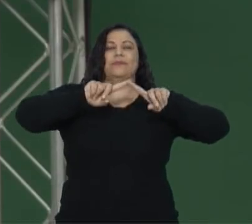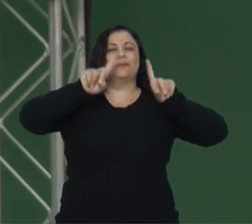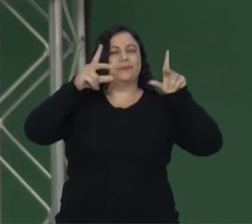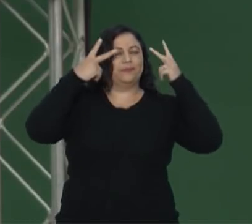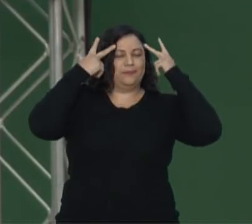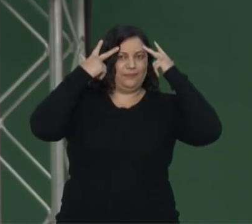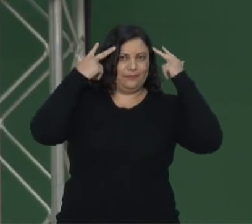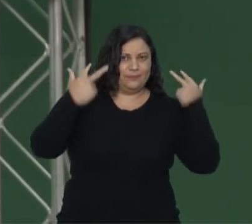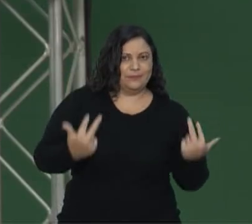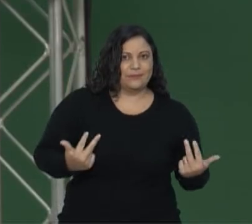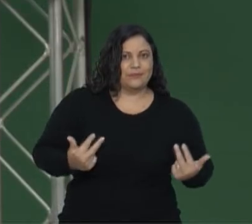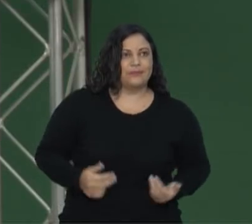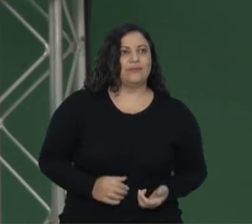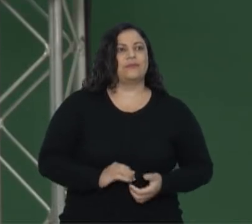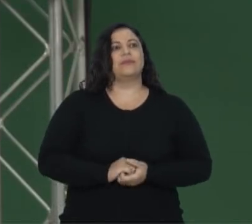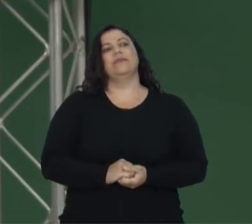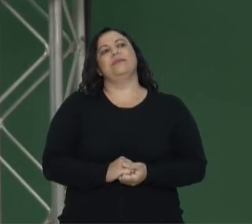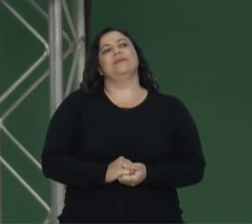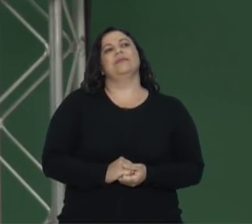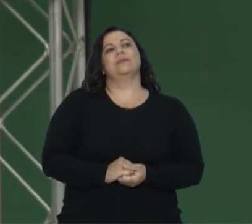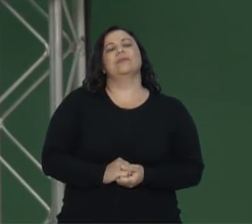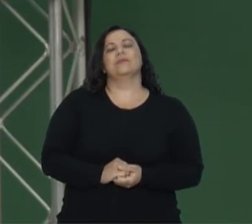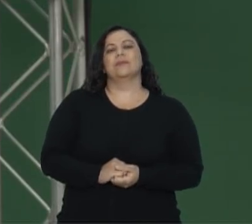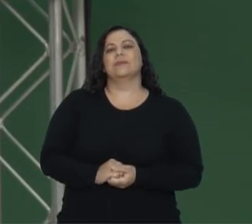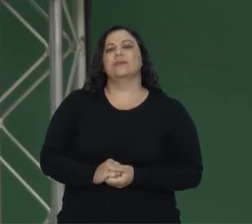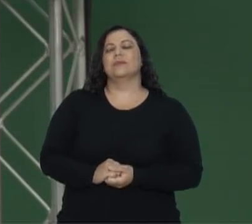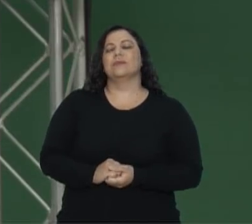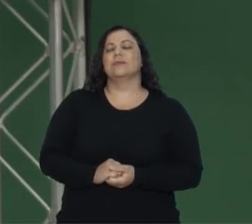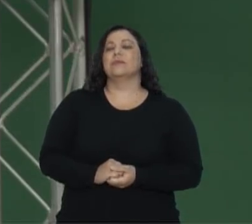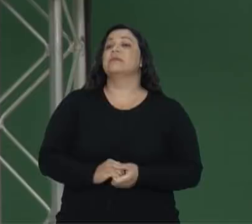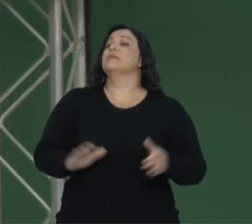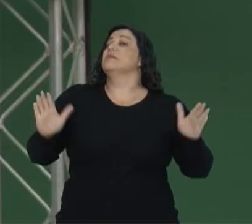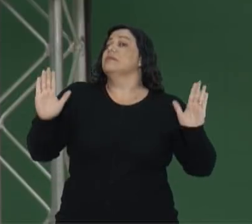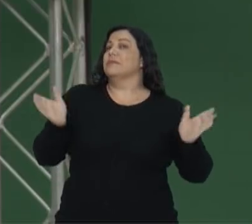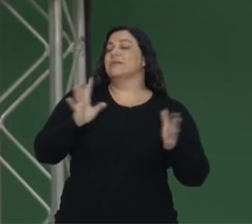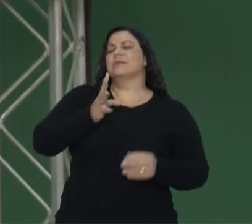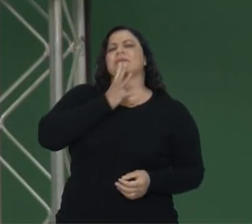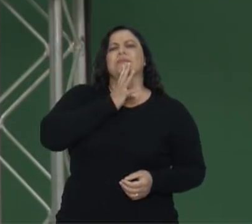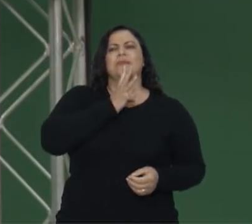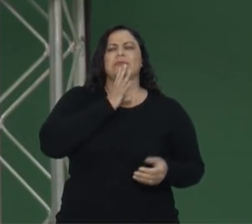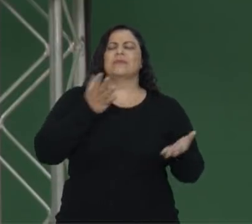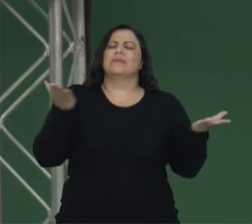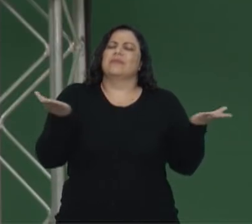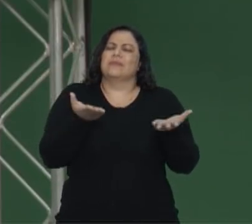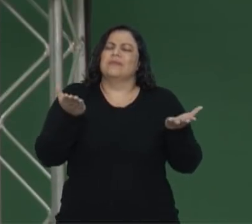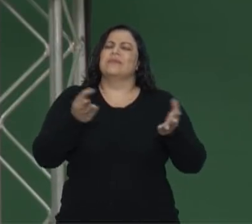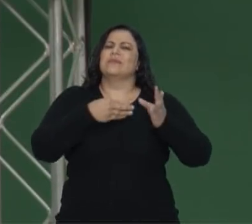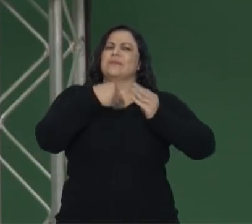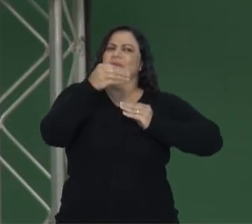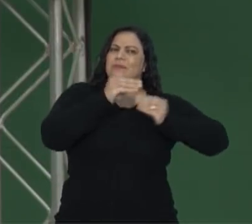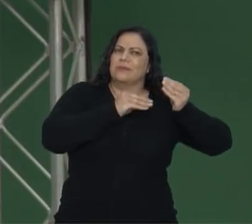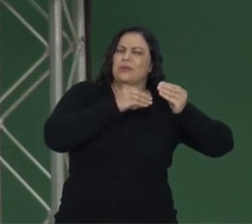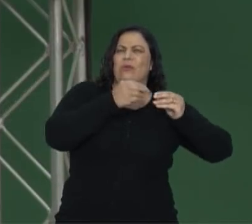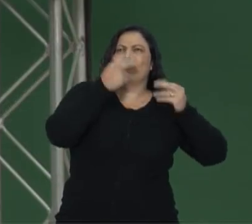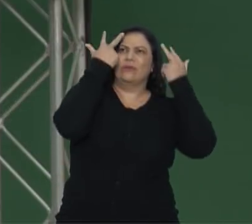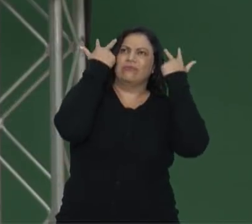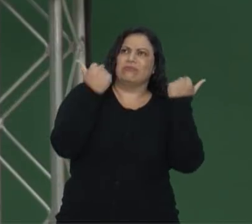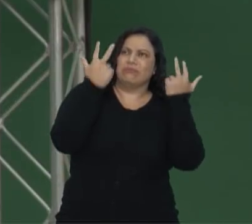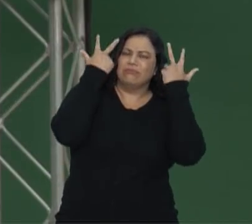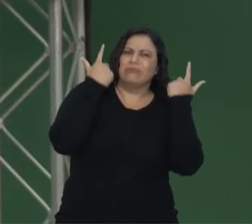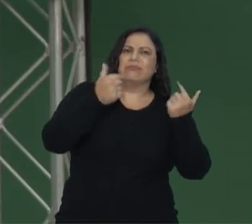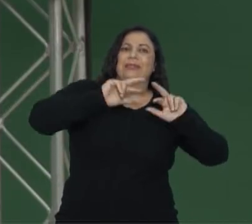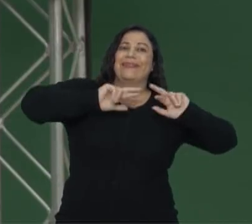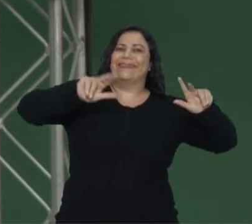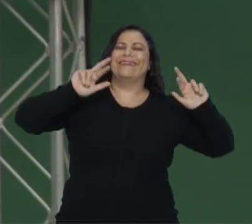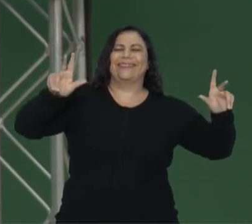natural. Bom, já que eu conheço agora os materiais naturais, vamos entender o que é sintético? Então, o